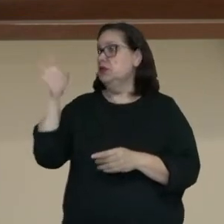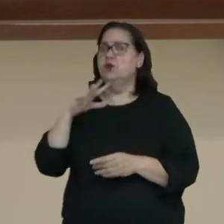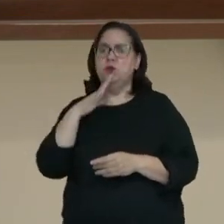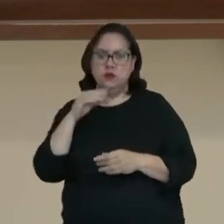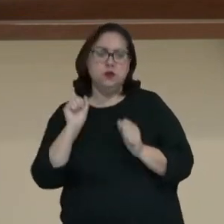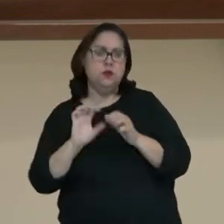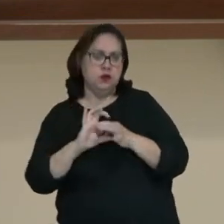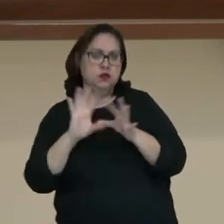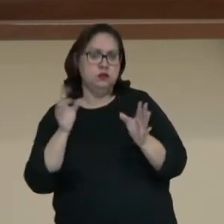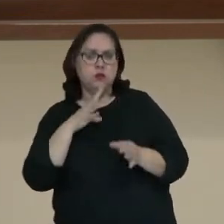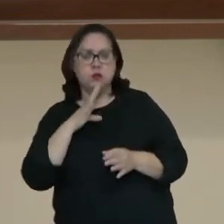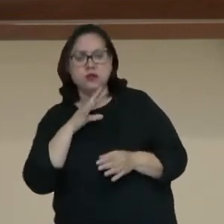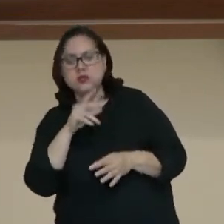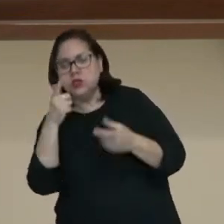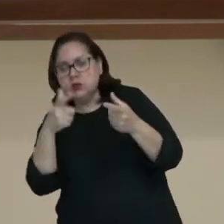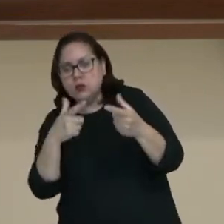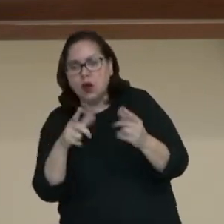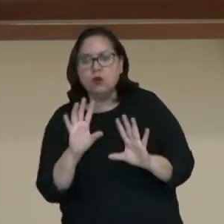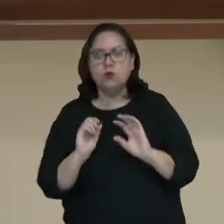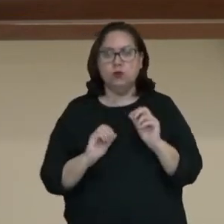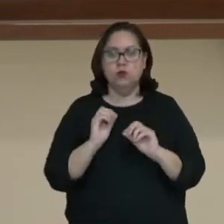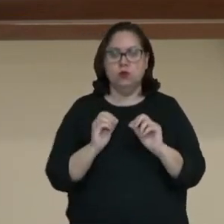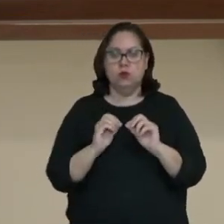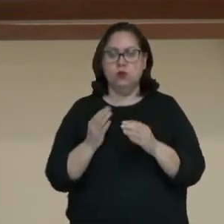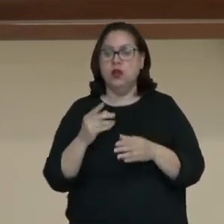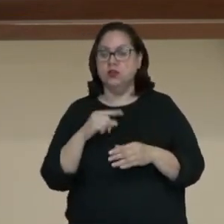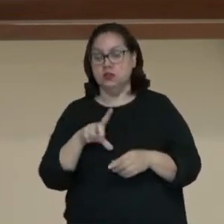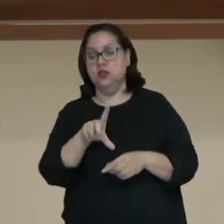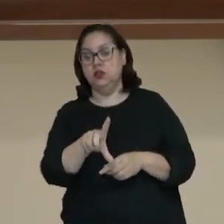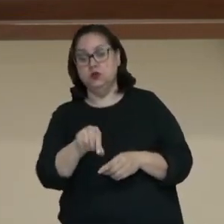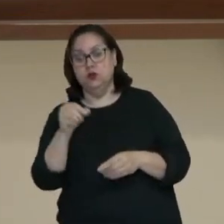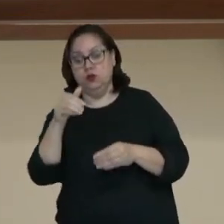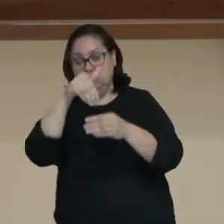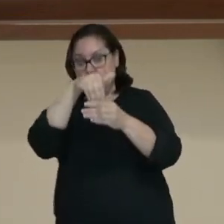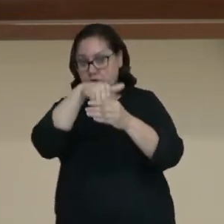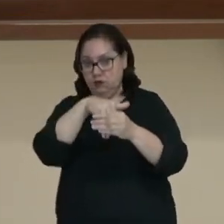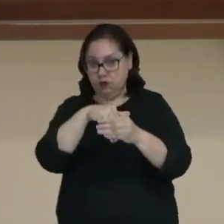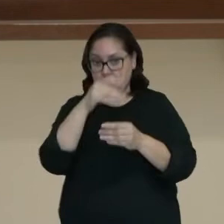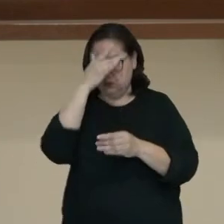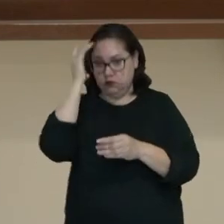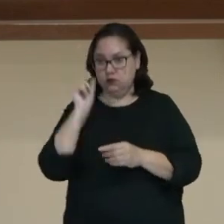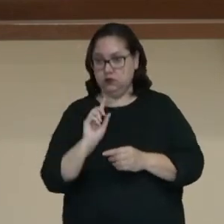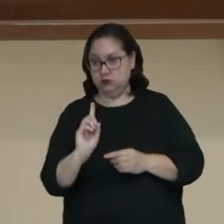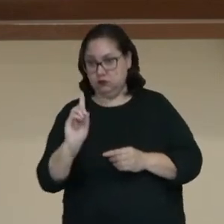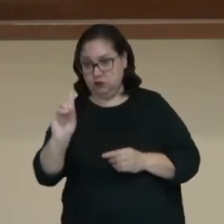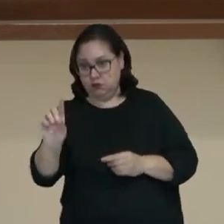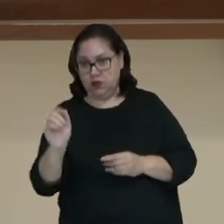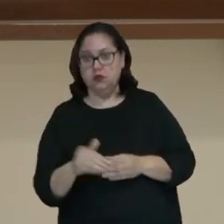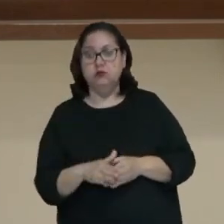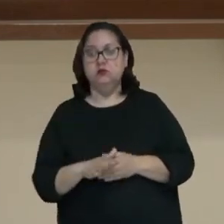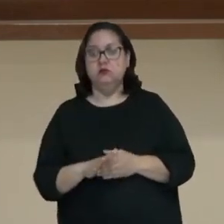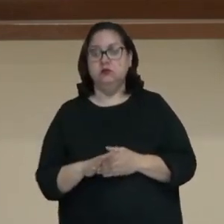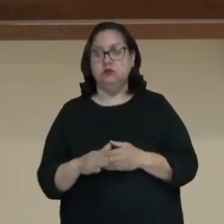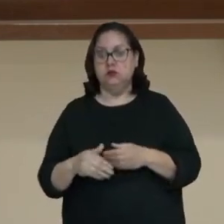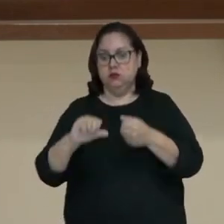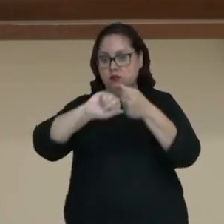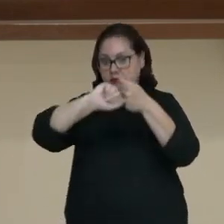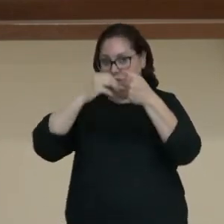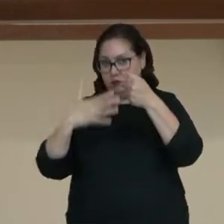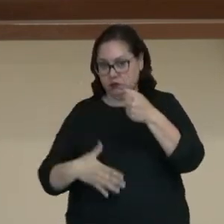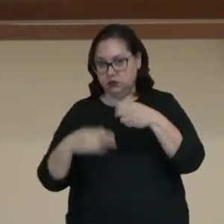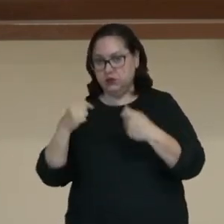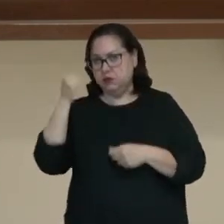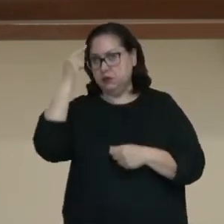estar ali naquele momento, mas a gente elege pessoas e essas pessoas estão lá. E daí, pensando em democracia, a gente